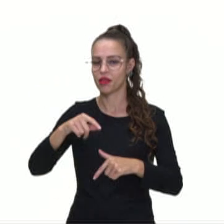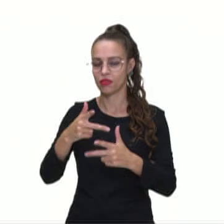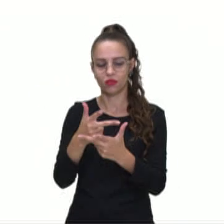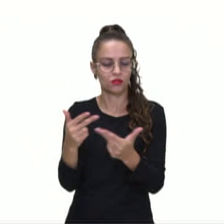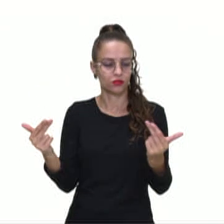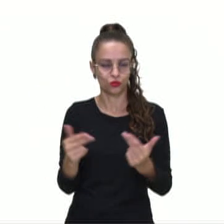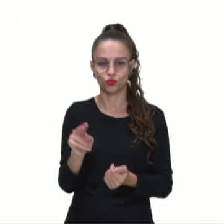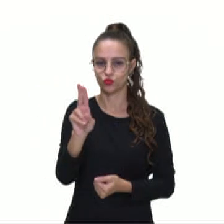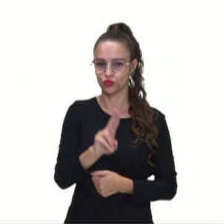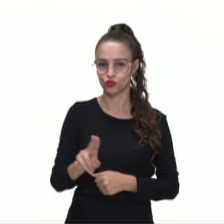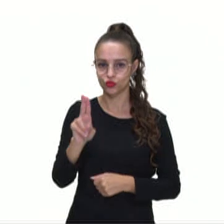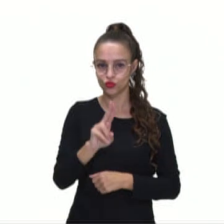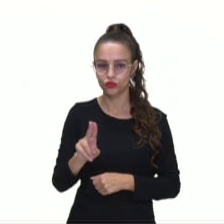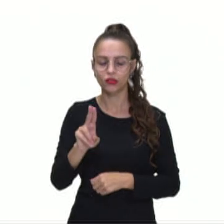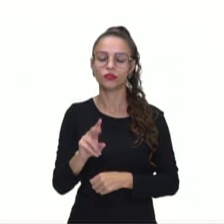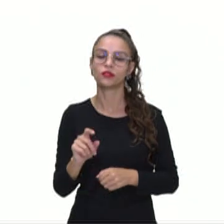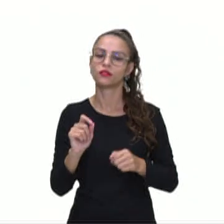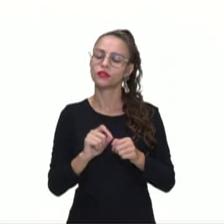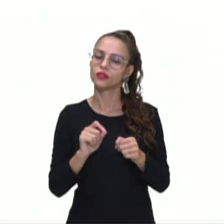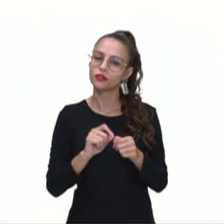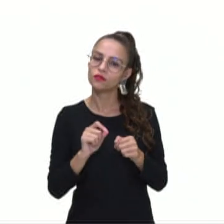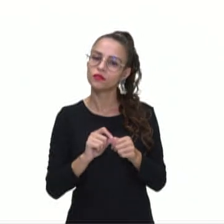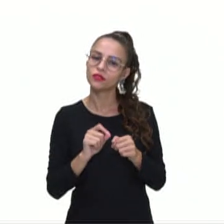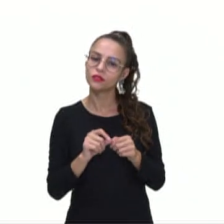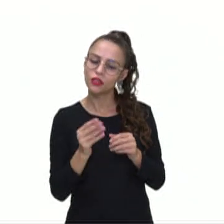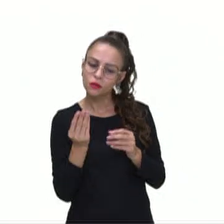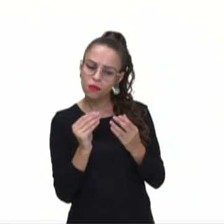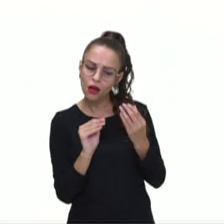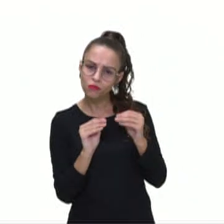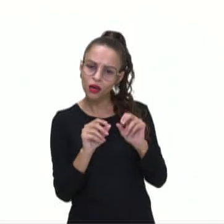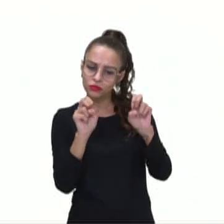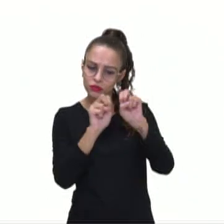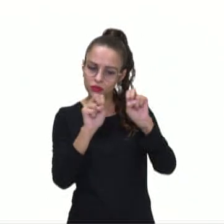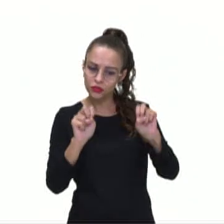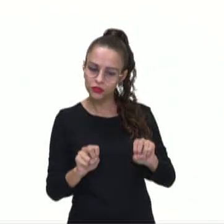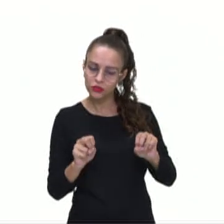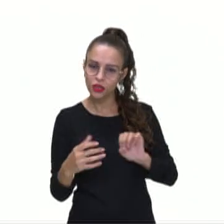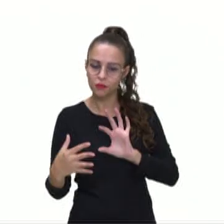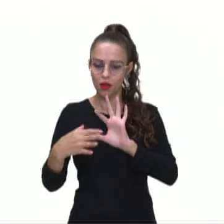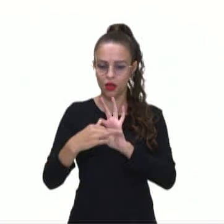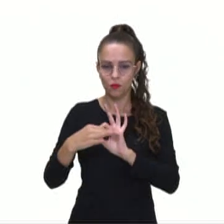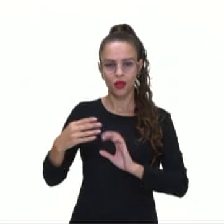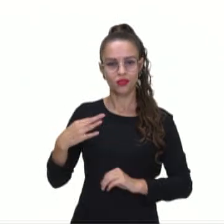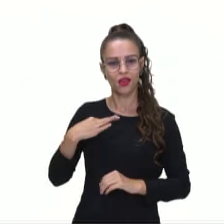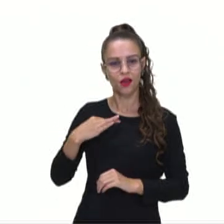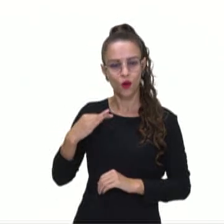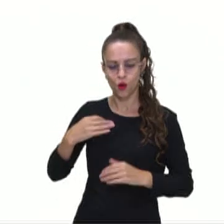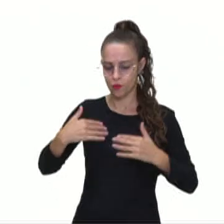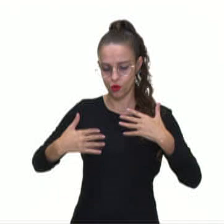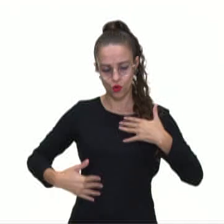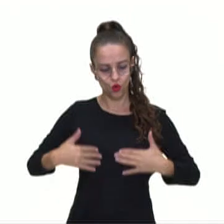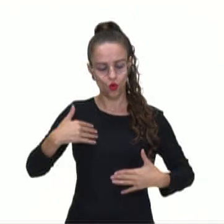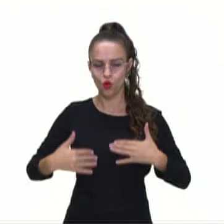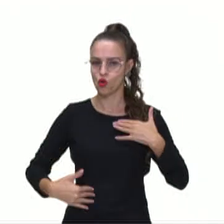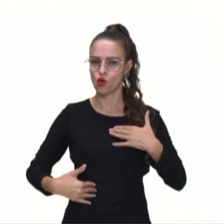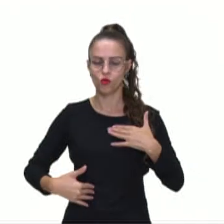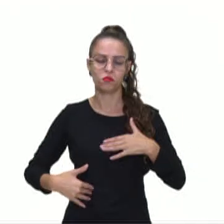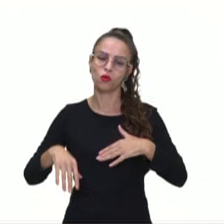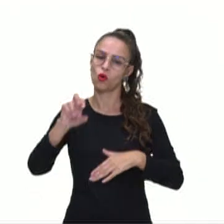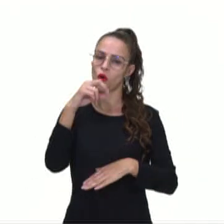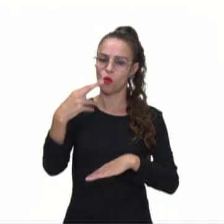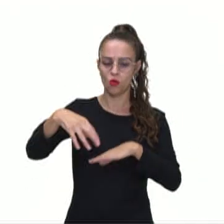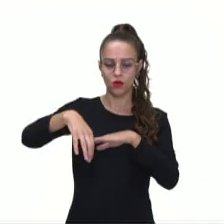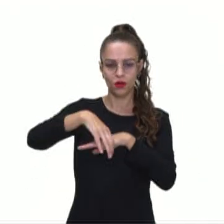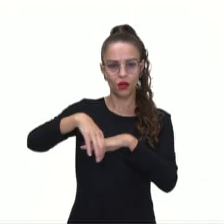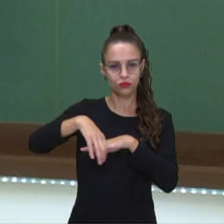miniaturizados, que foram implantados em pequenos sistemas acoplados ao corpo, à camiseta, roupas ou calçados dos